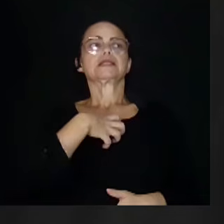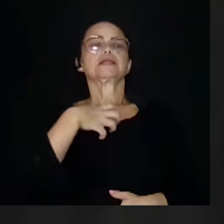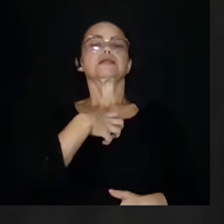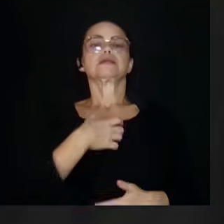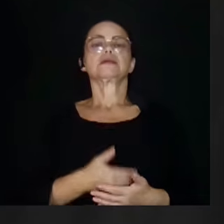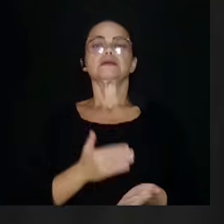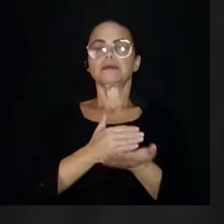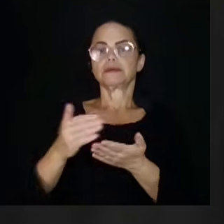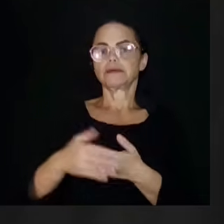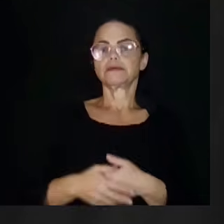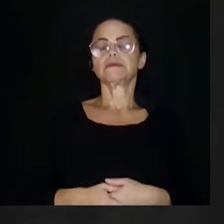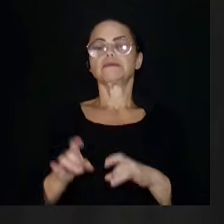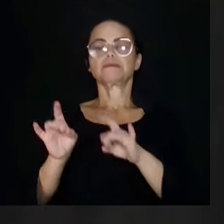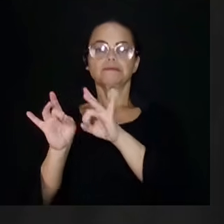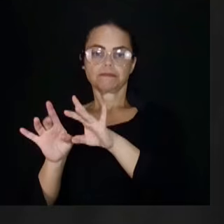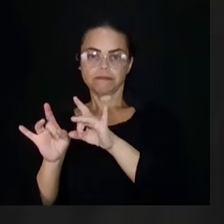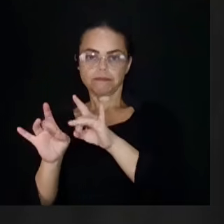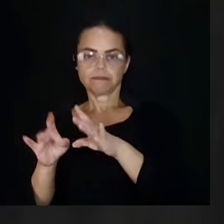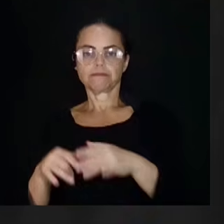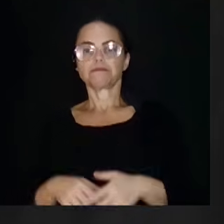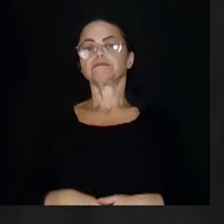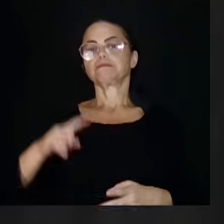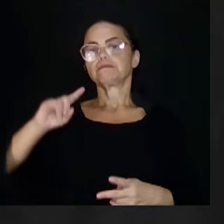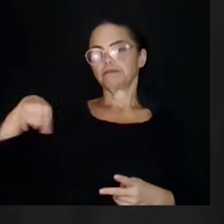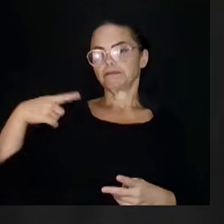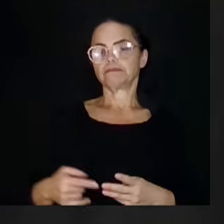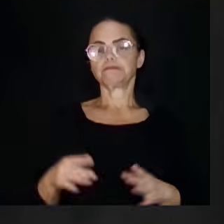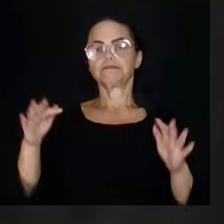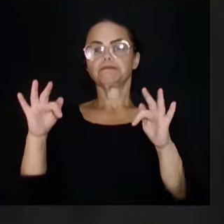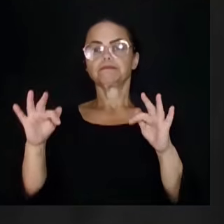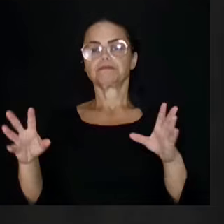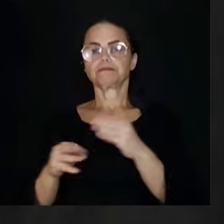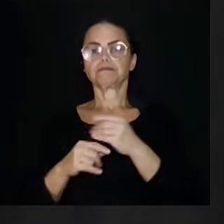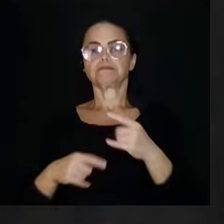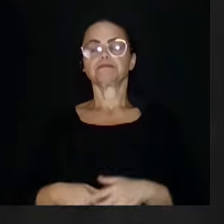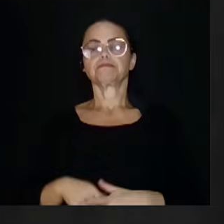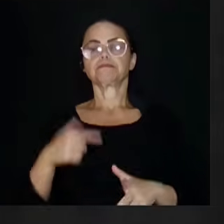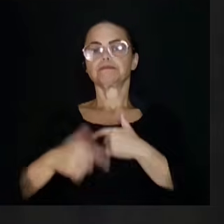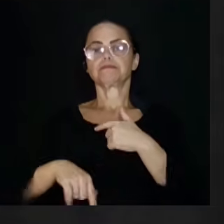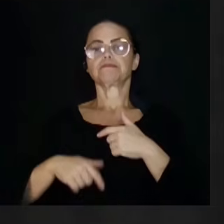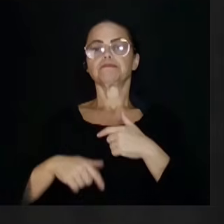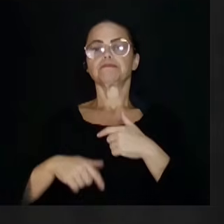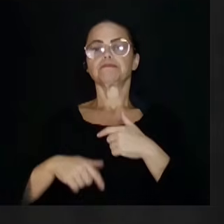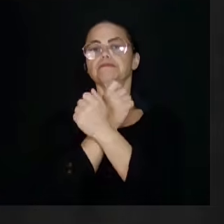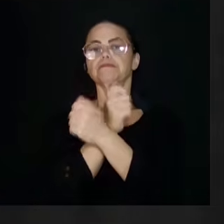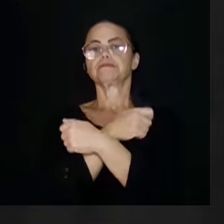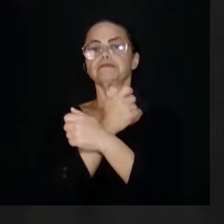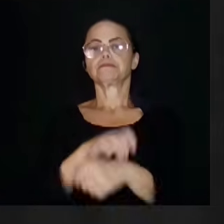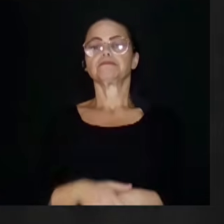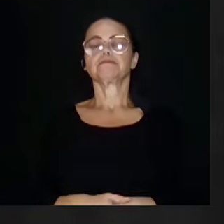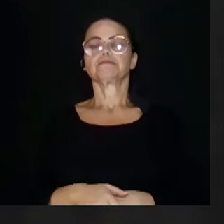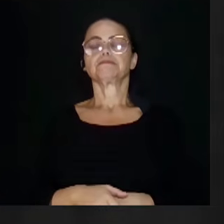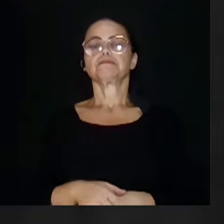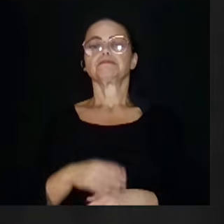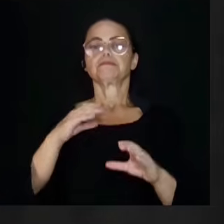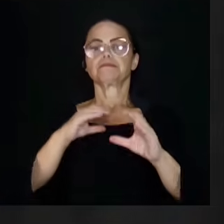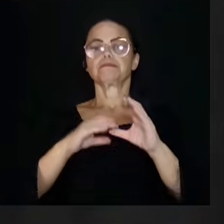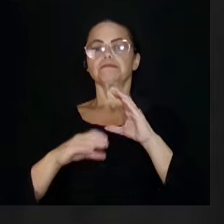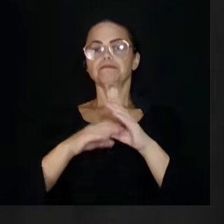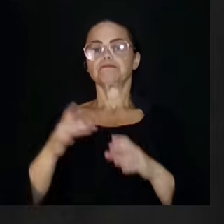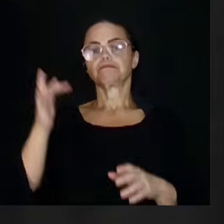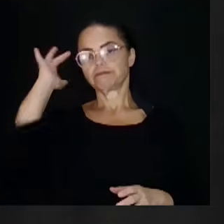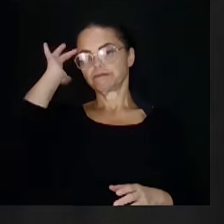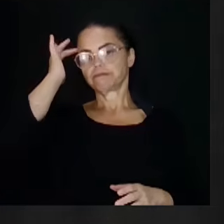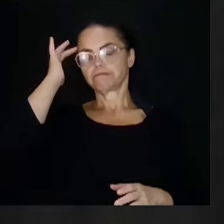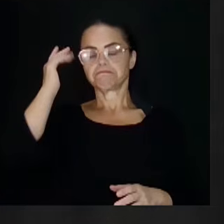técnico. Aí daí eu terminei o curso, fui trabalhar na PUC, aí eu prestei o concurso. Também achei que não ia dar em nada, porque